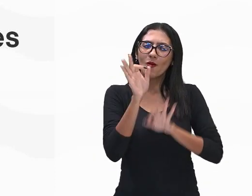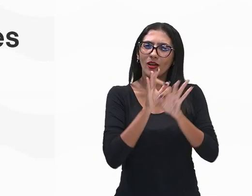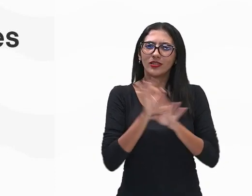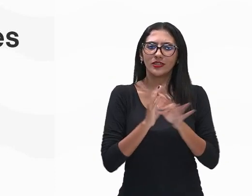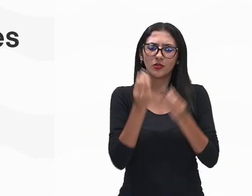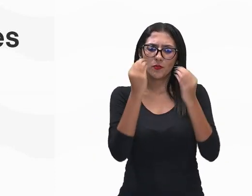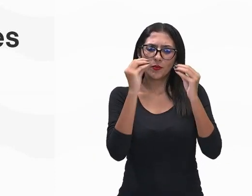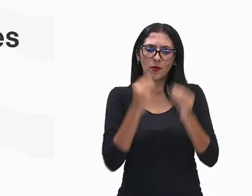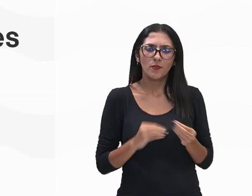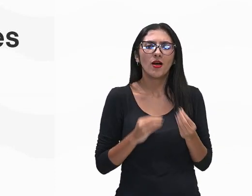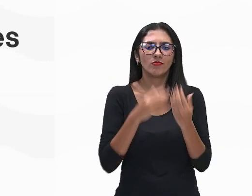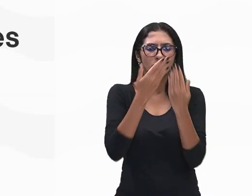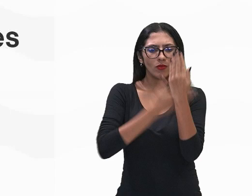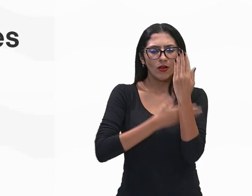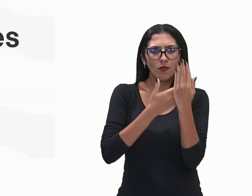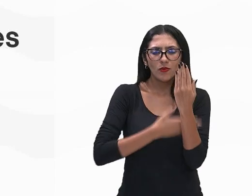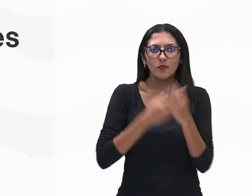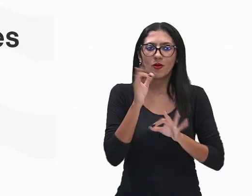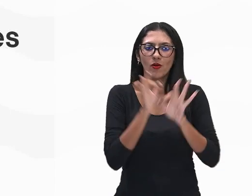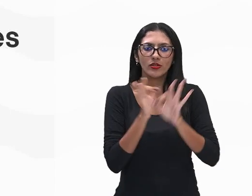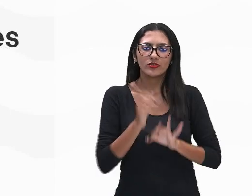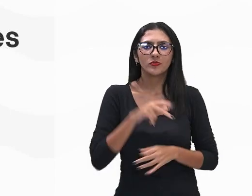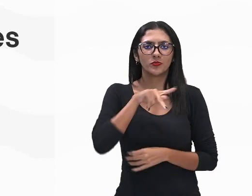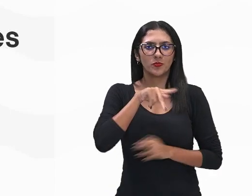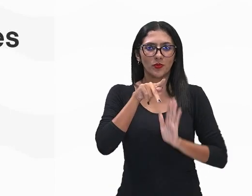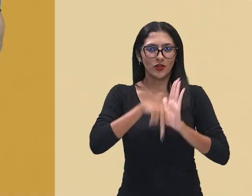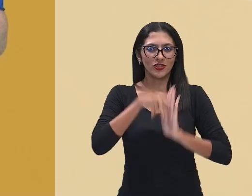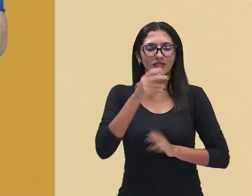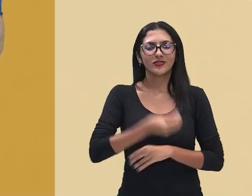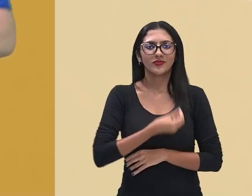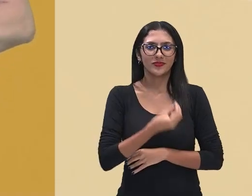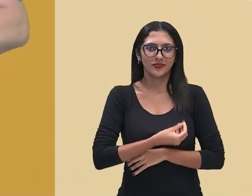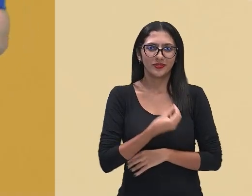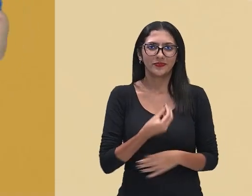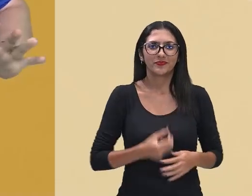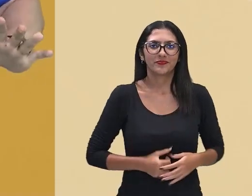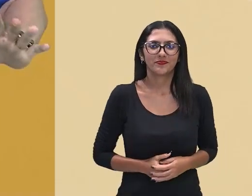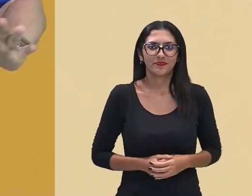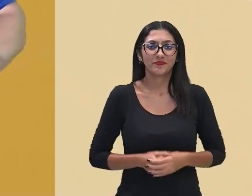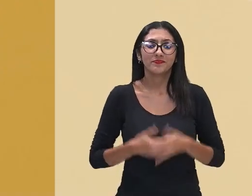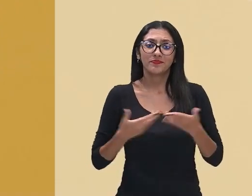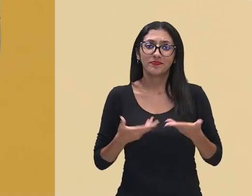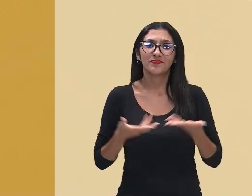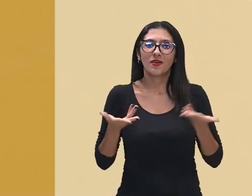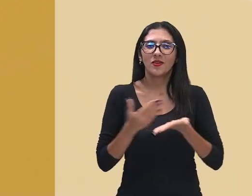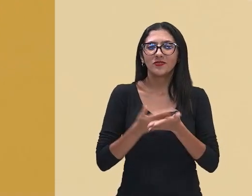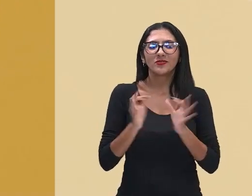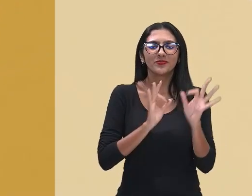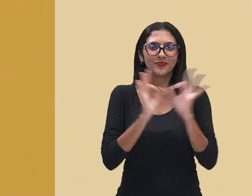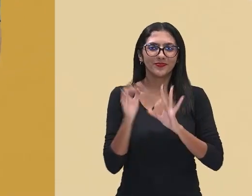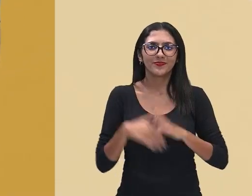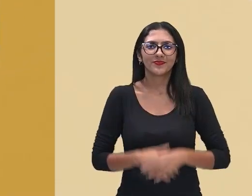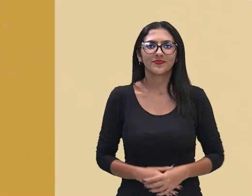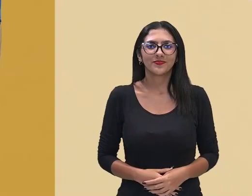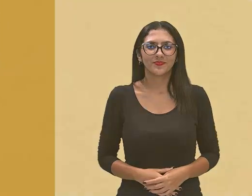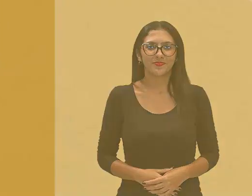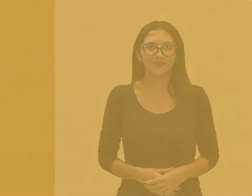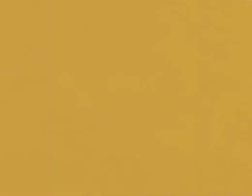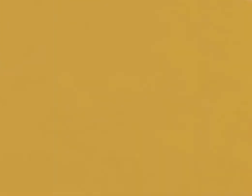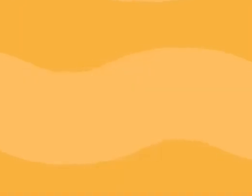para a construção do projeto de vida. Isso mesmo. Então, sem mais, vamos lá para a nossa aula.